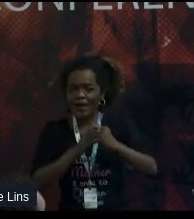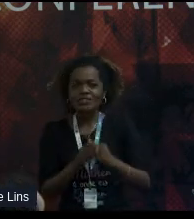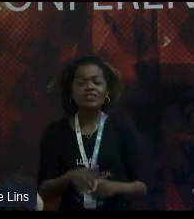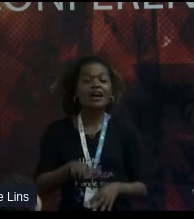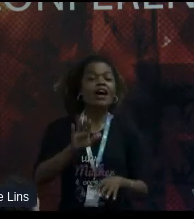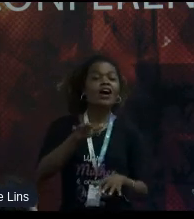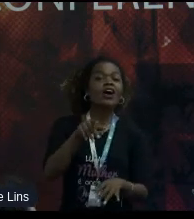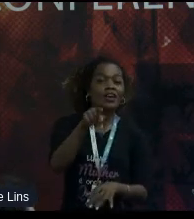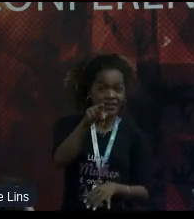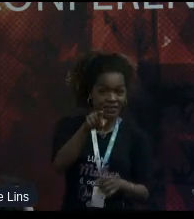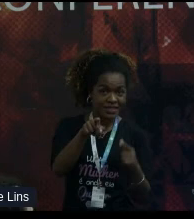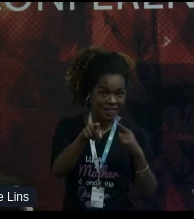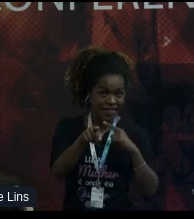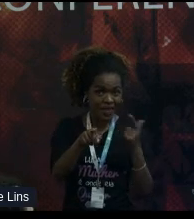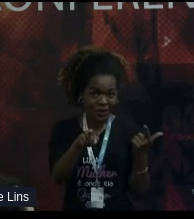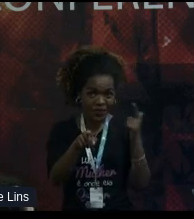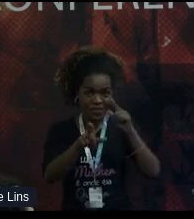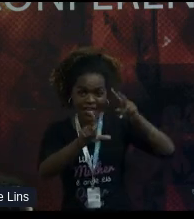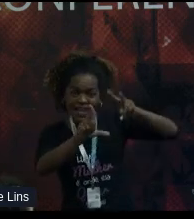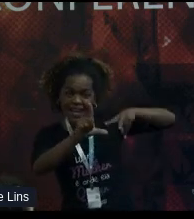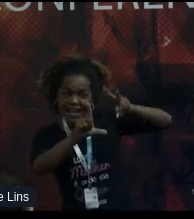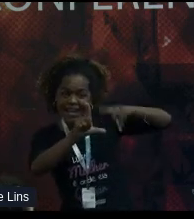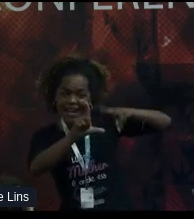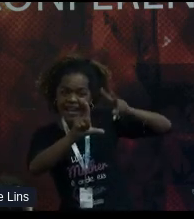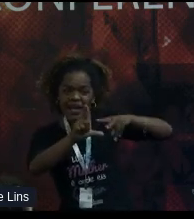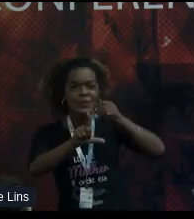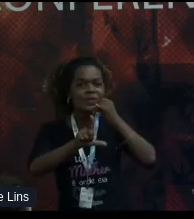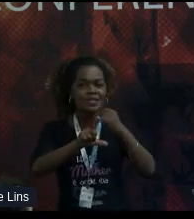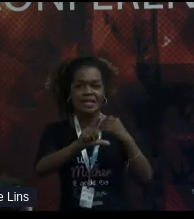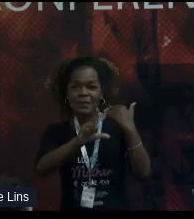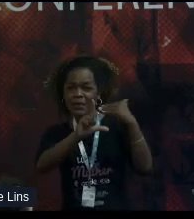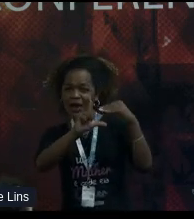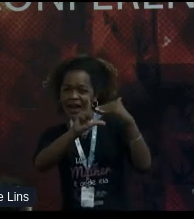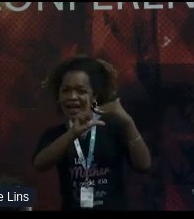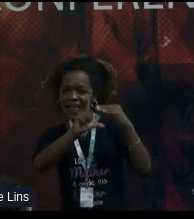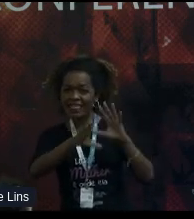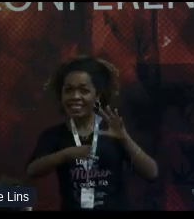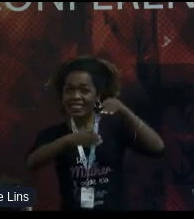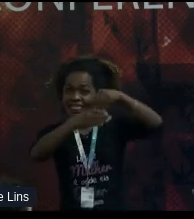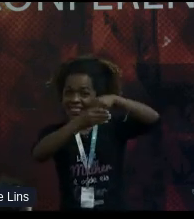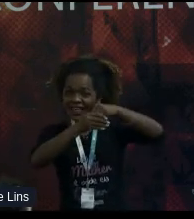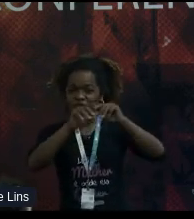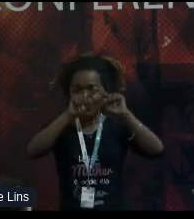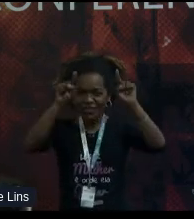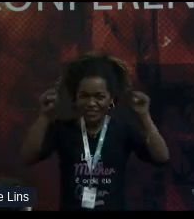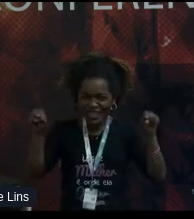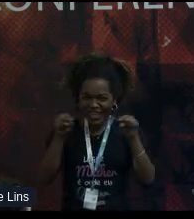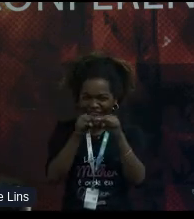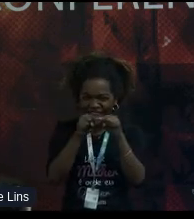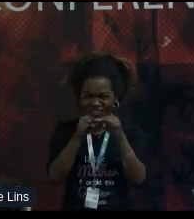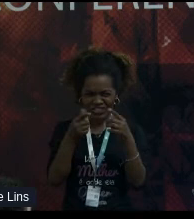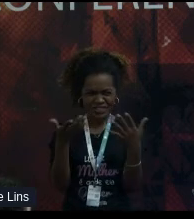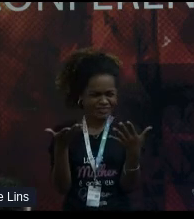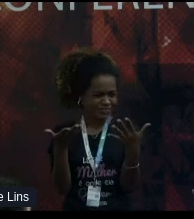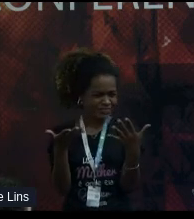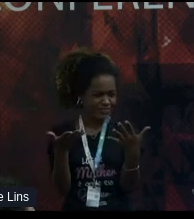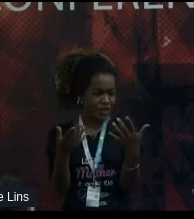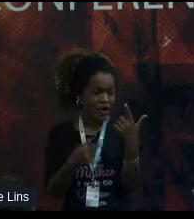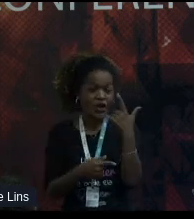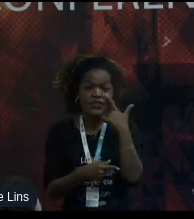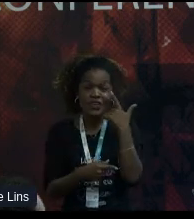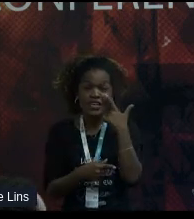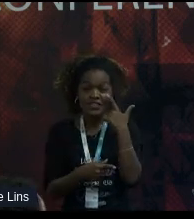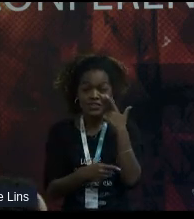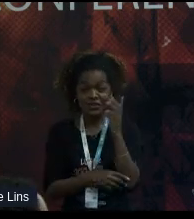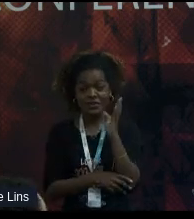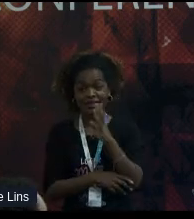está conseguindo ler dentro o placeholder que está dentro dessa caixa areia? Olha só, gente, que legal